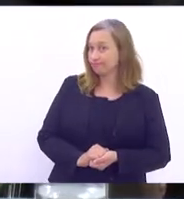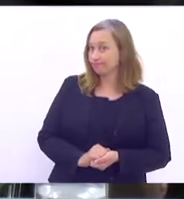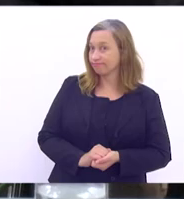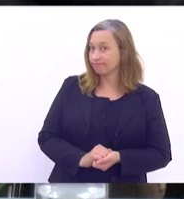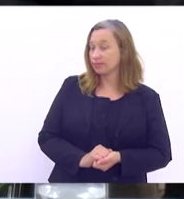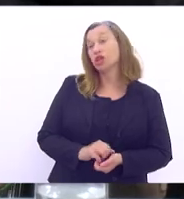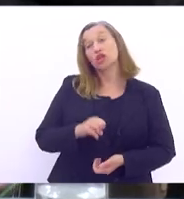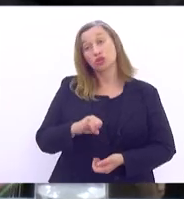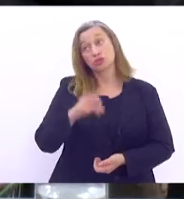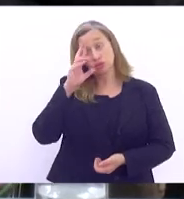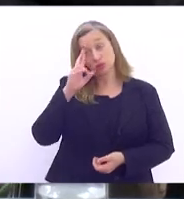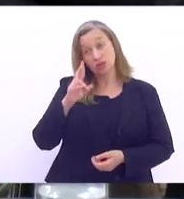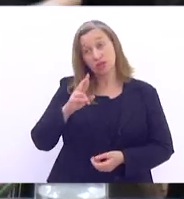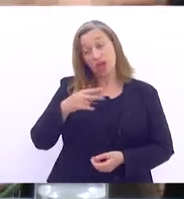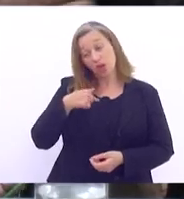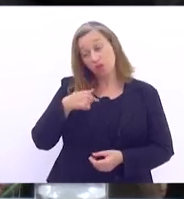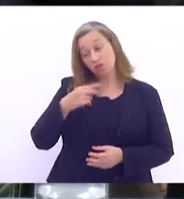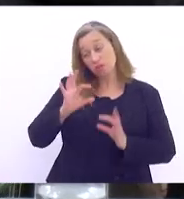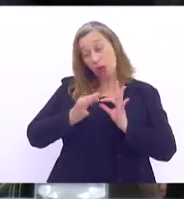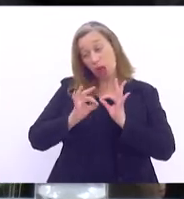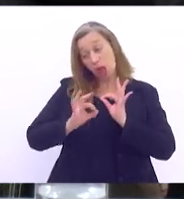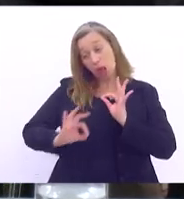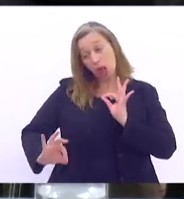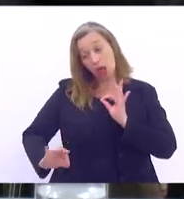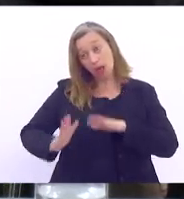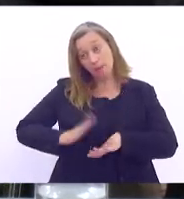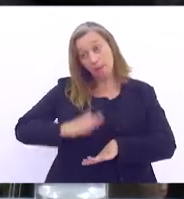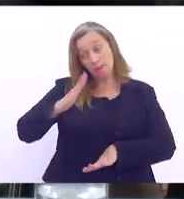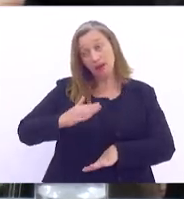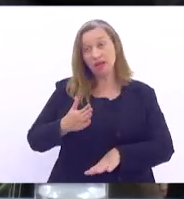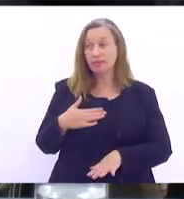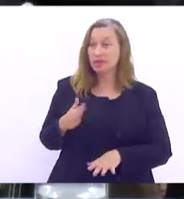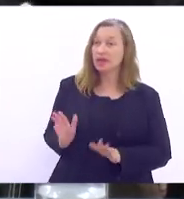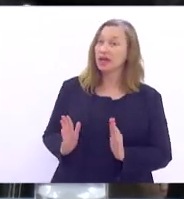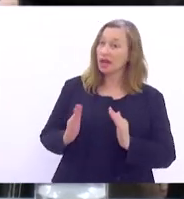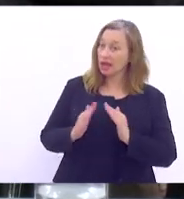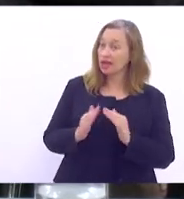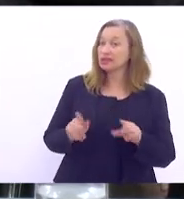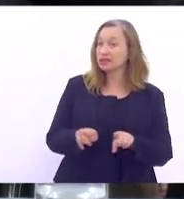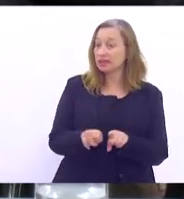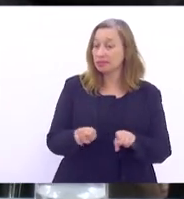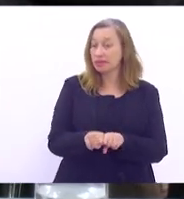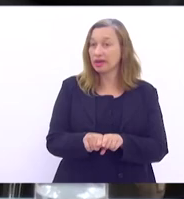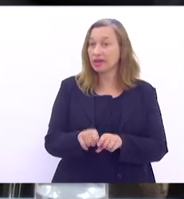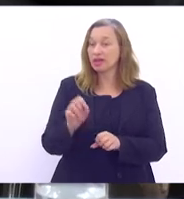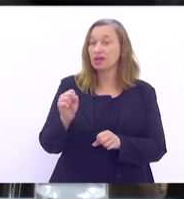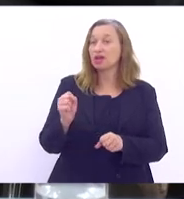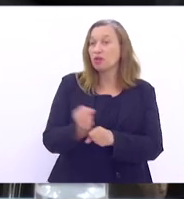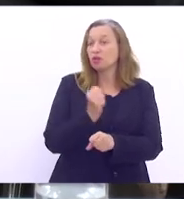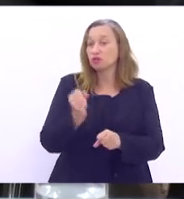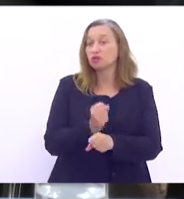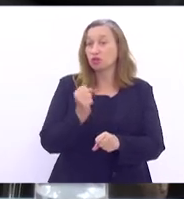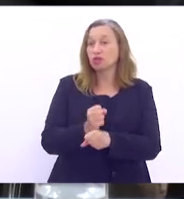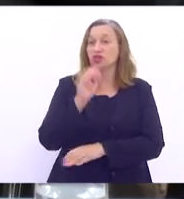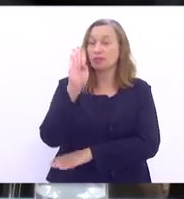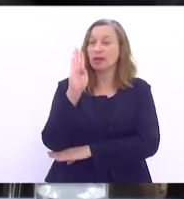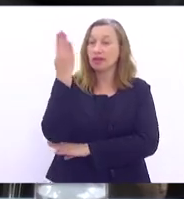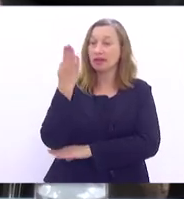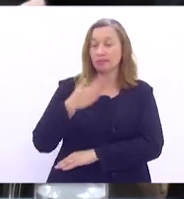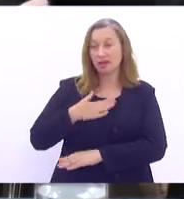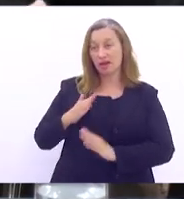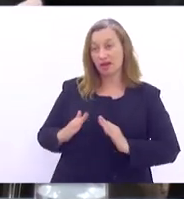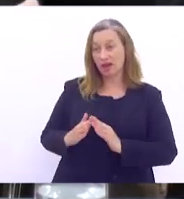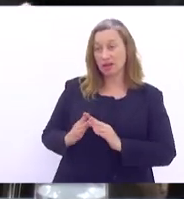Se eu quiser, eu faço em madeira na minha casa uma arquibancada. Né? E, ao mesmo